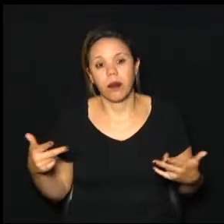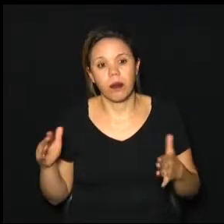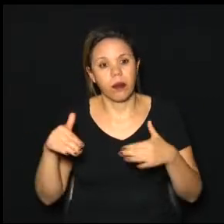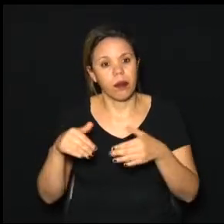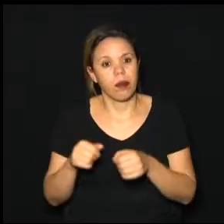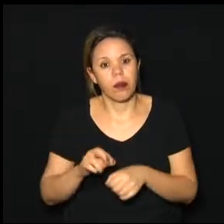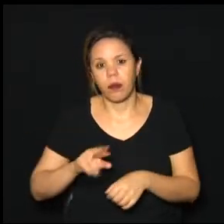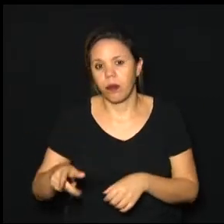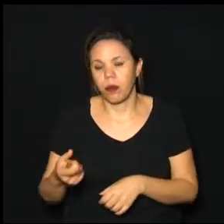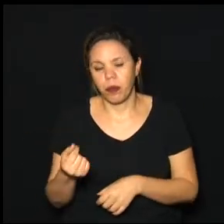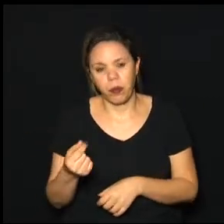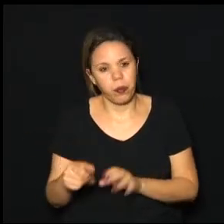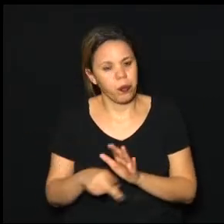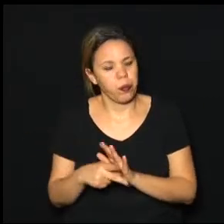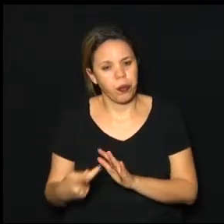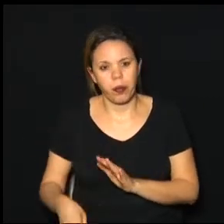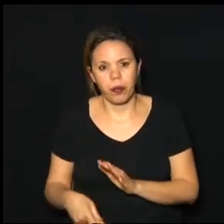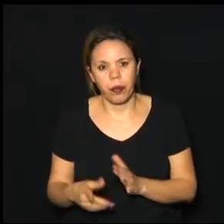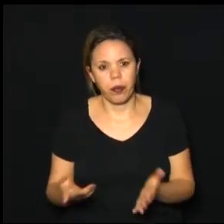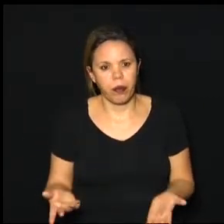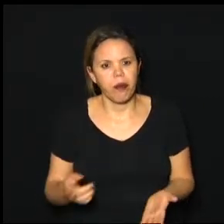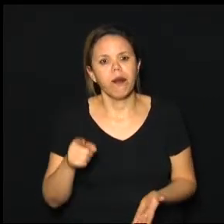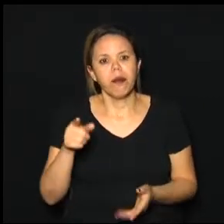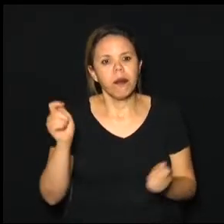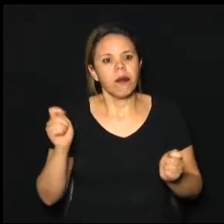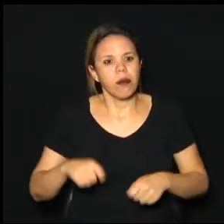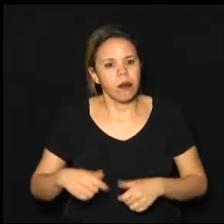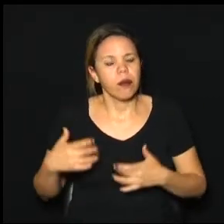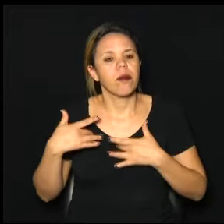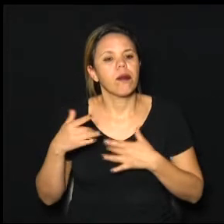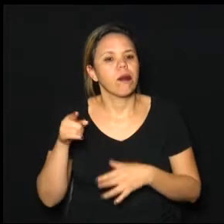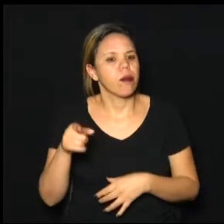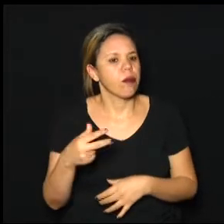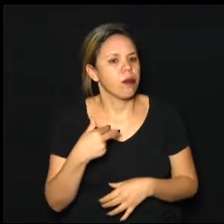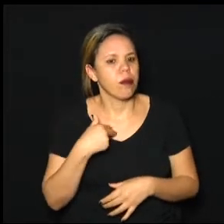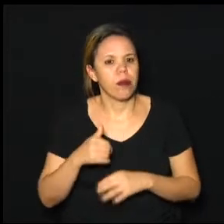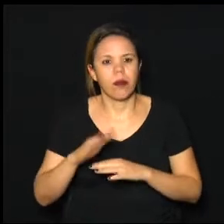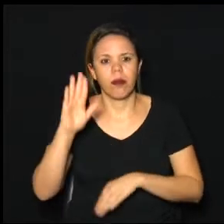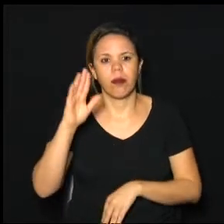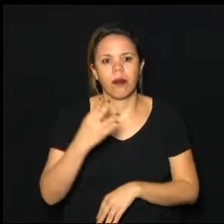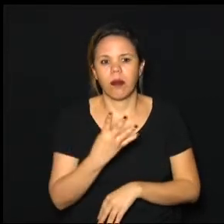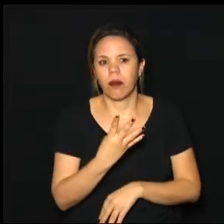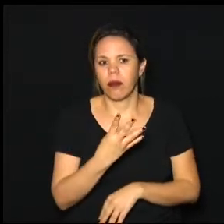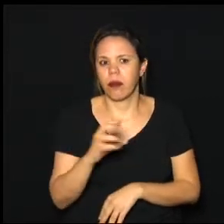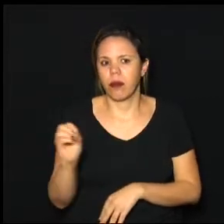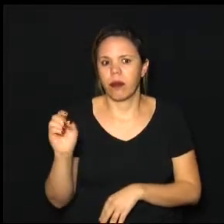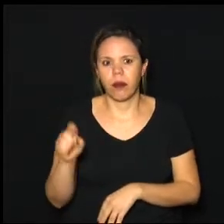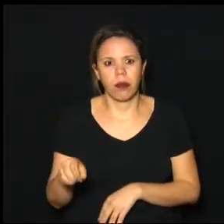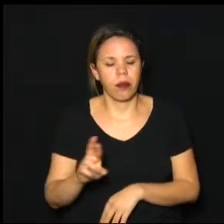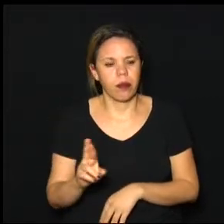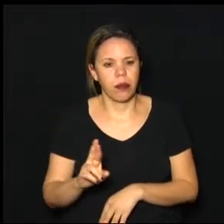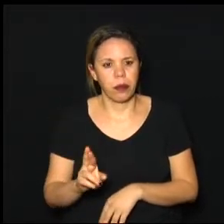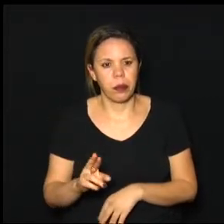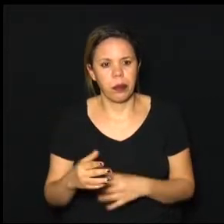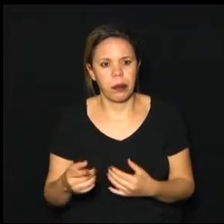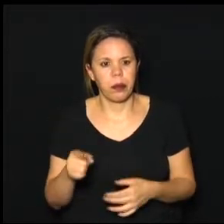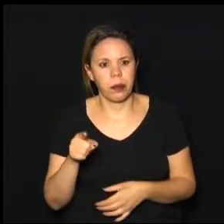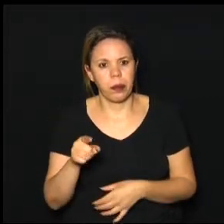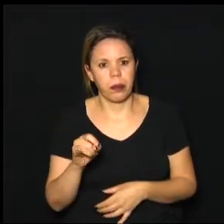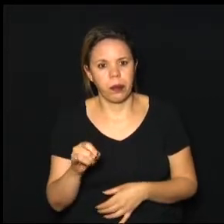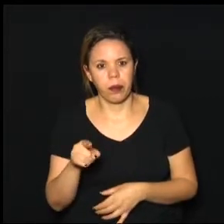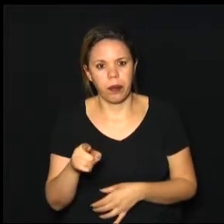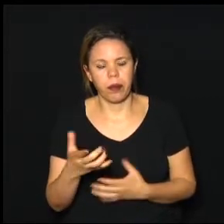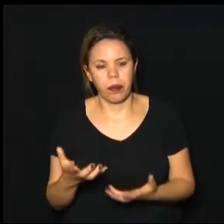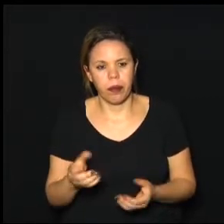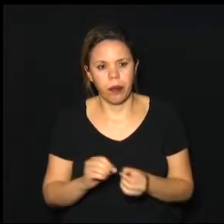que não é dinheiro propriamente dito, você pode doar, mas você não pode doar mais do que R$40 mil. Então, se você